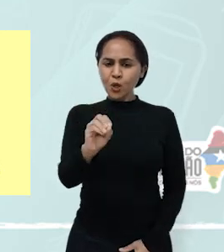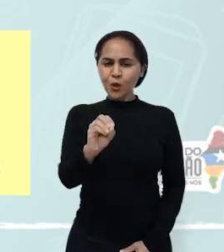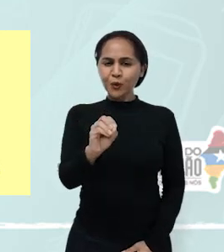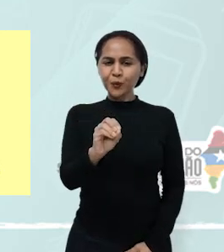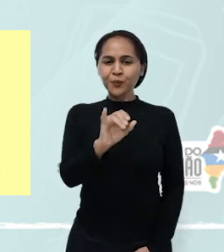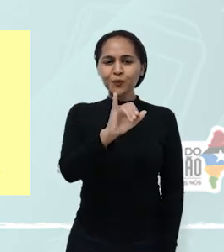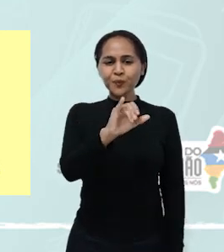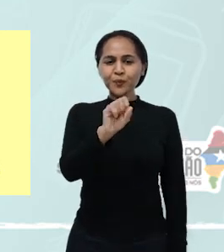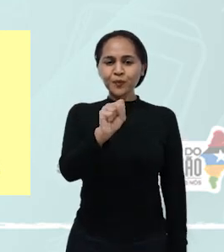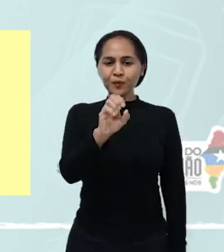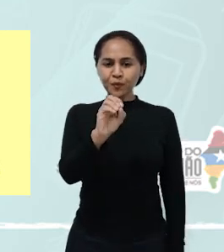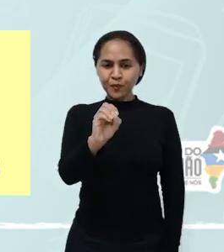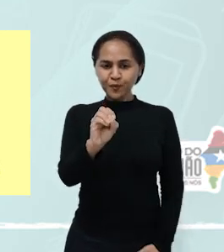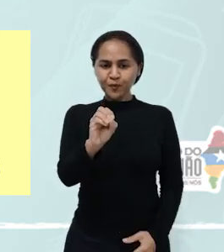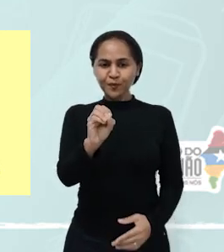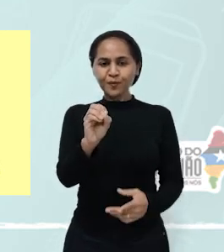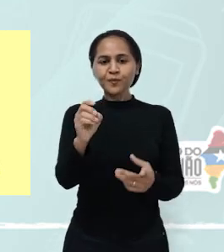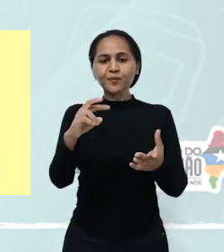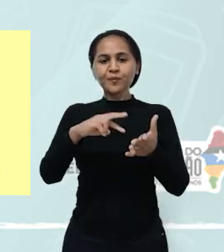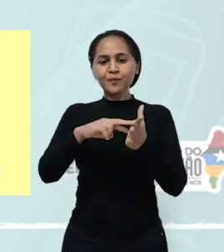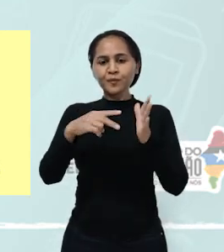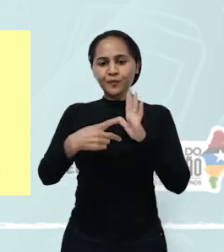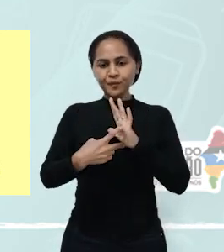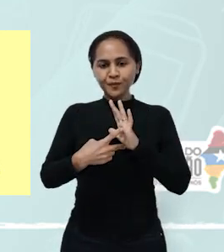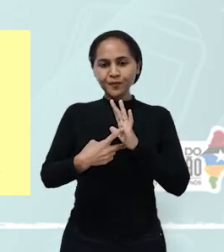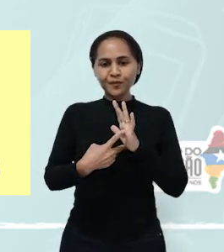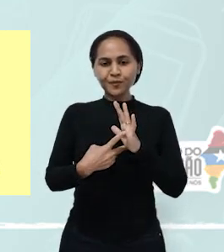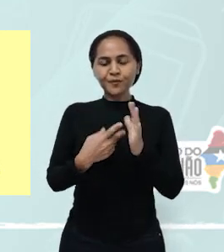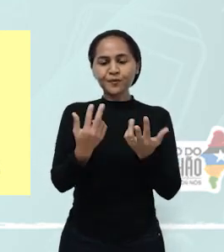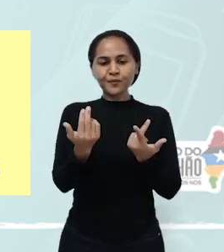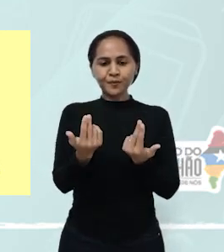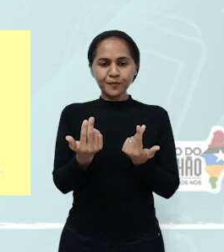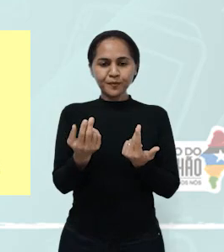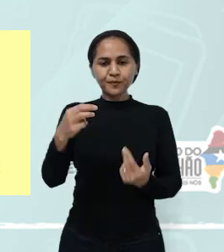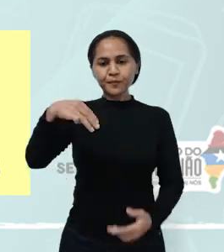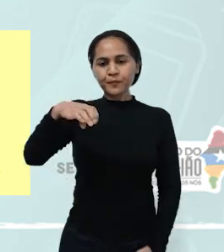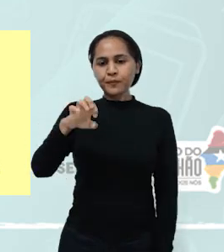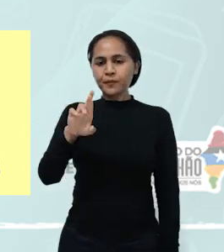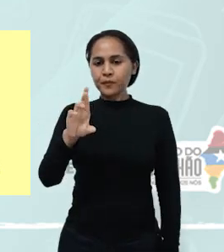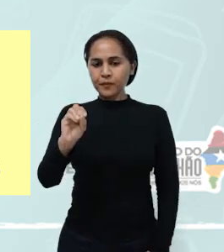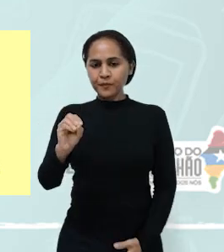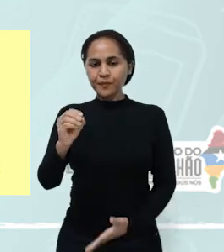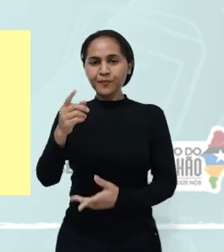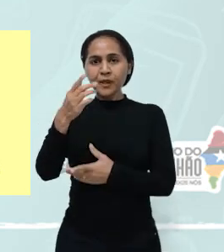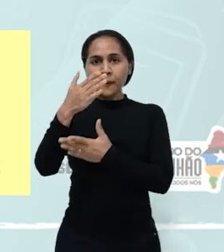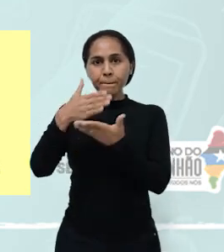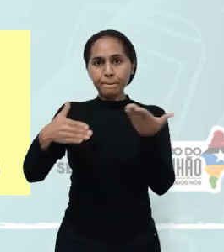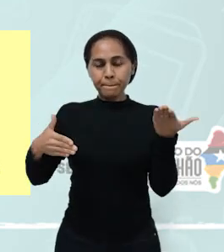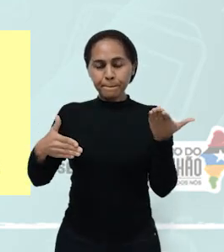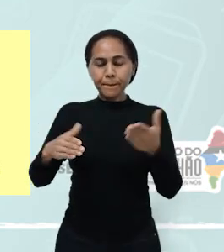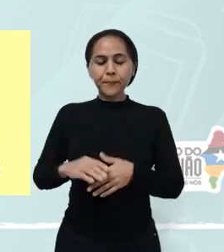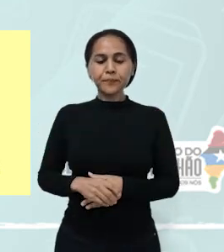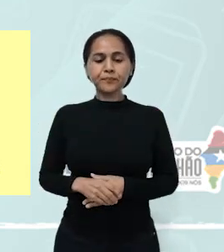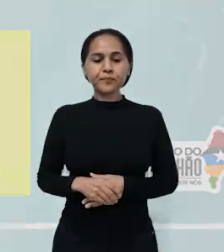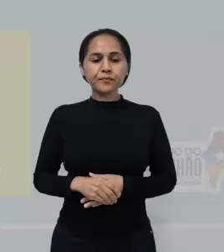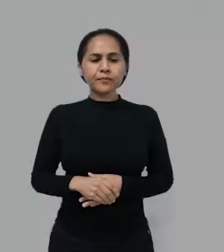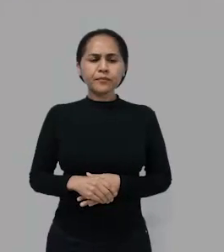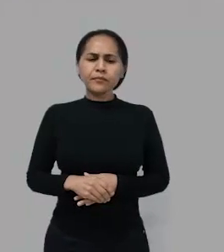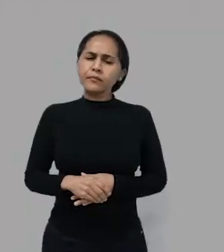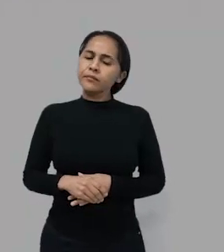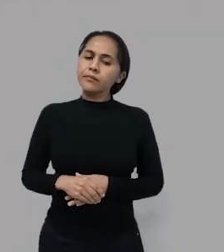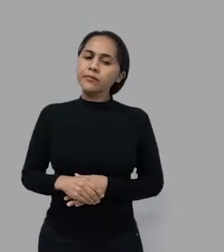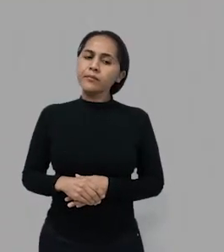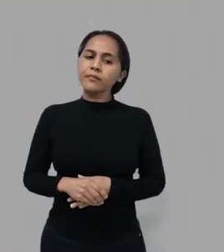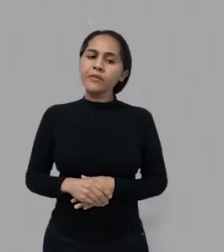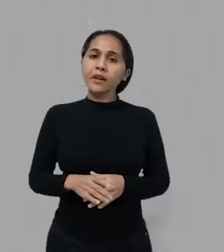igual, mais mero, parte, igual, parte, parte, igual. Então, os isômeros, vamos lá, eu falei